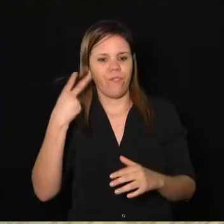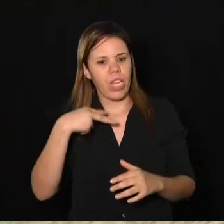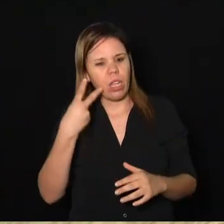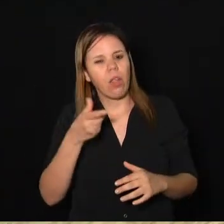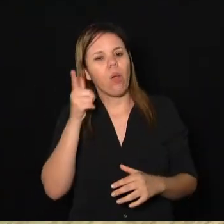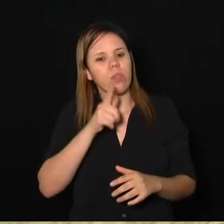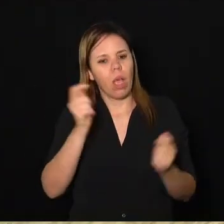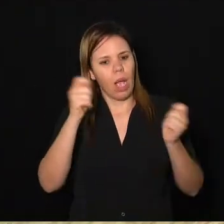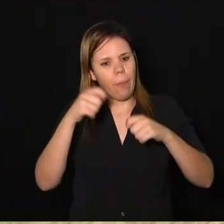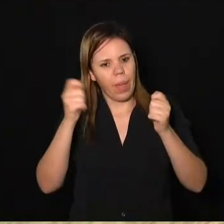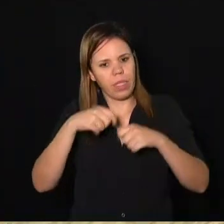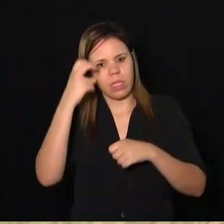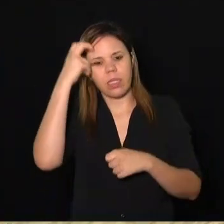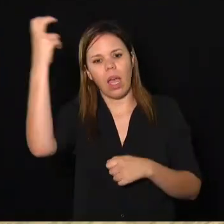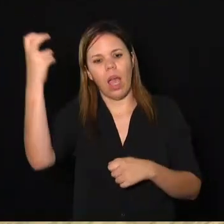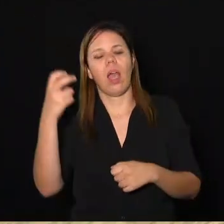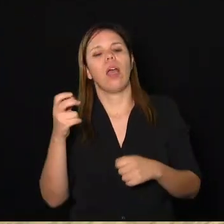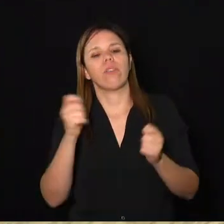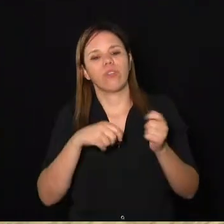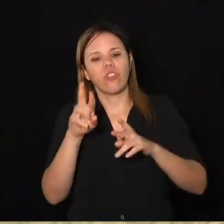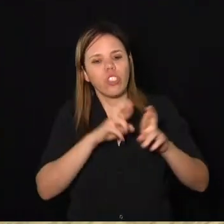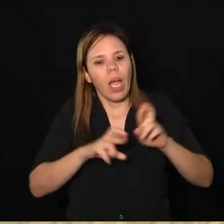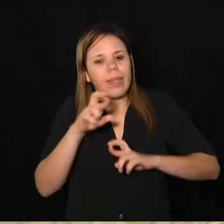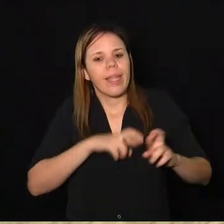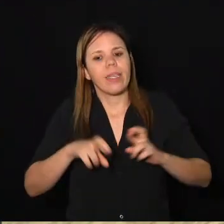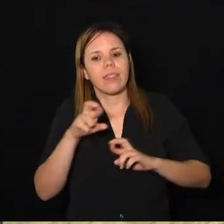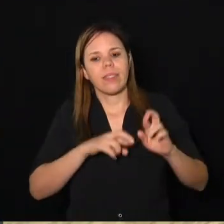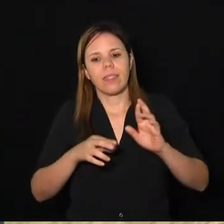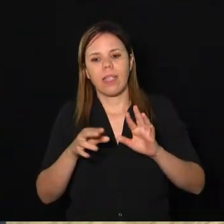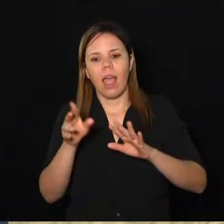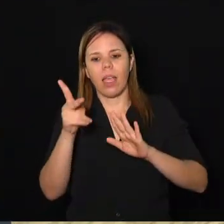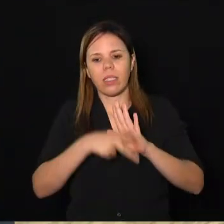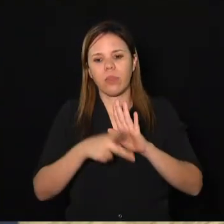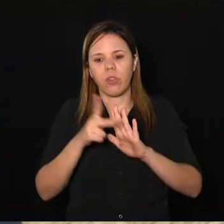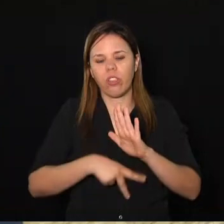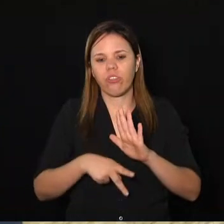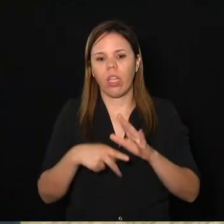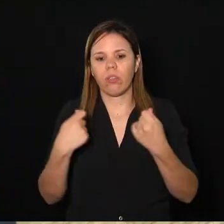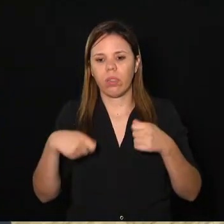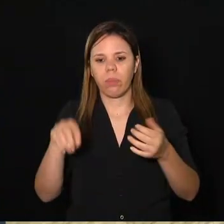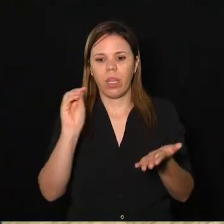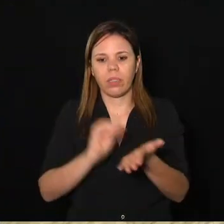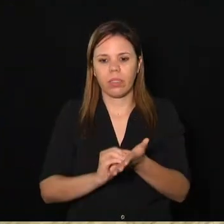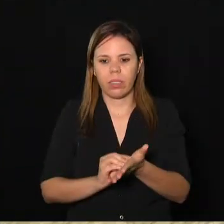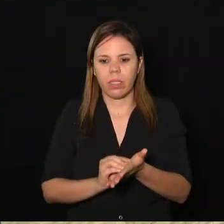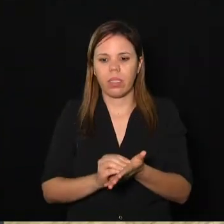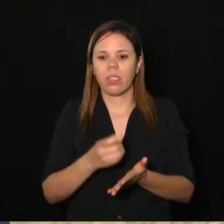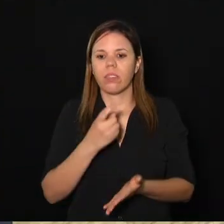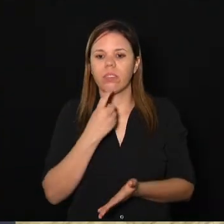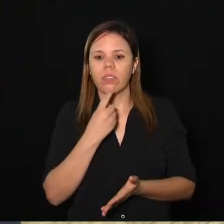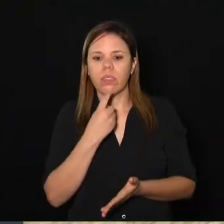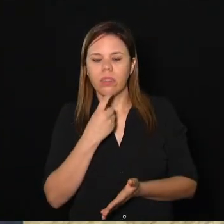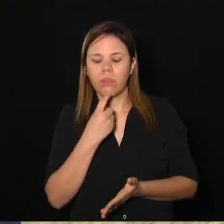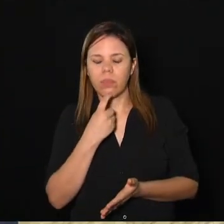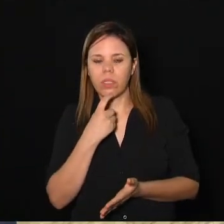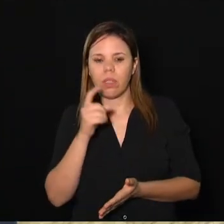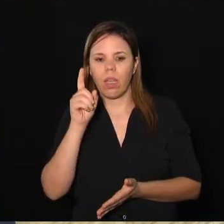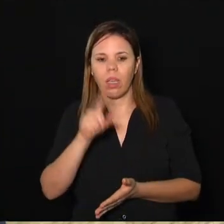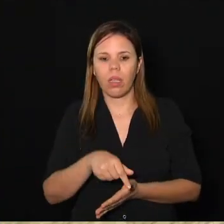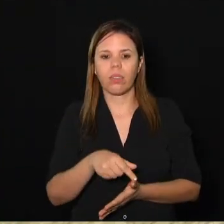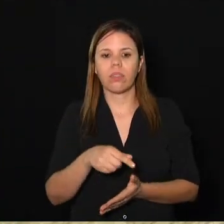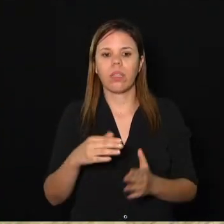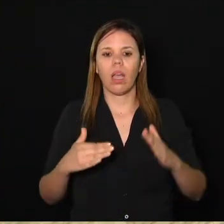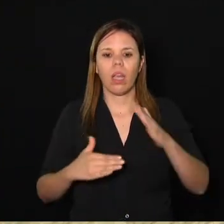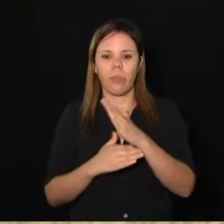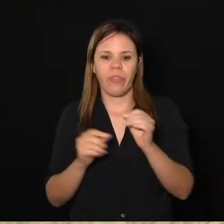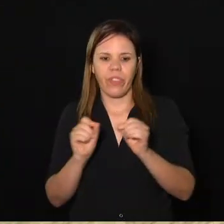de analisar o projeto e votar de acordo com as necessidades da cidade de Campinas. E é isso que a Câmara tem que fazer e